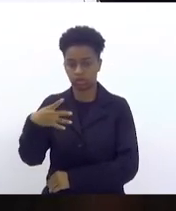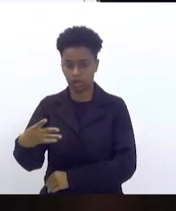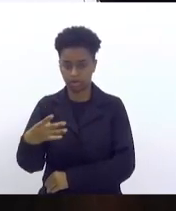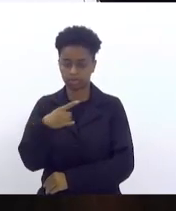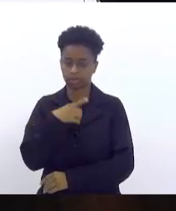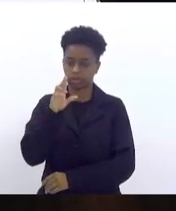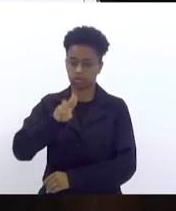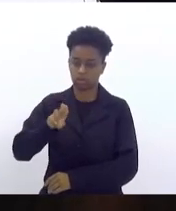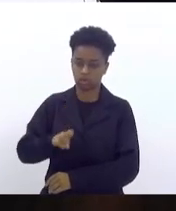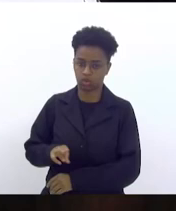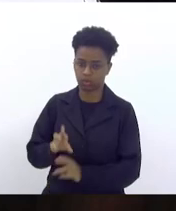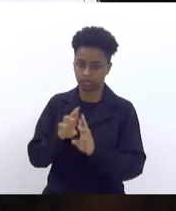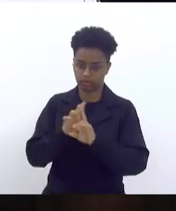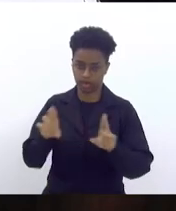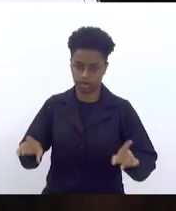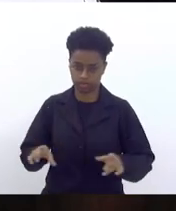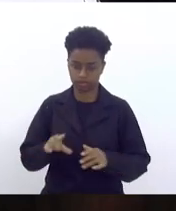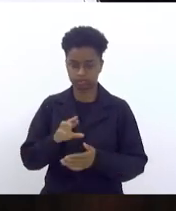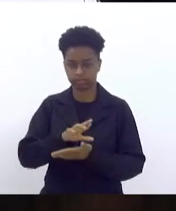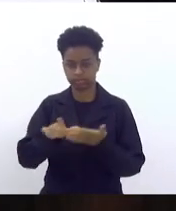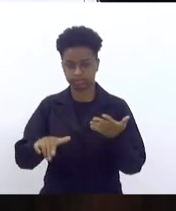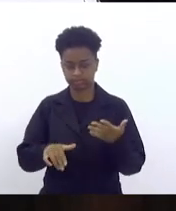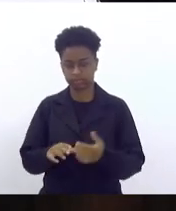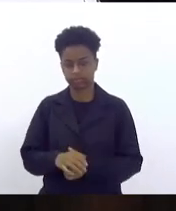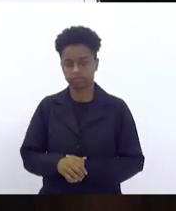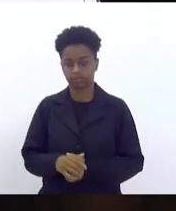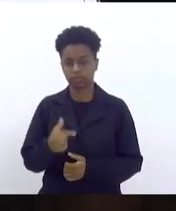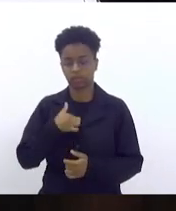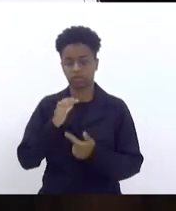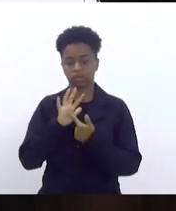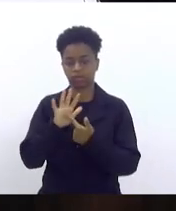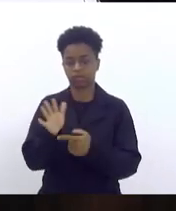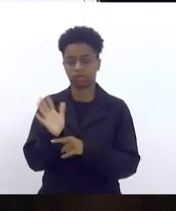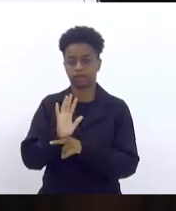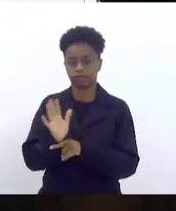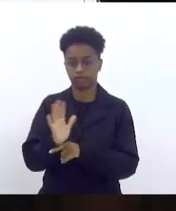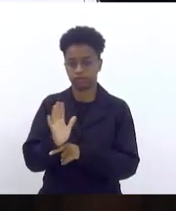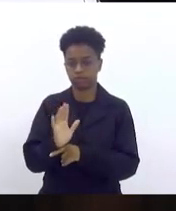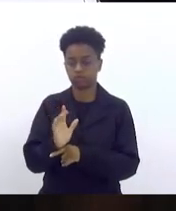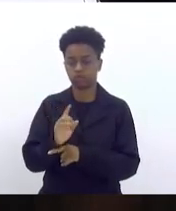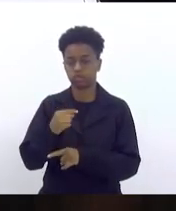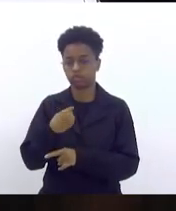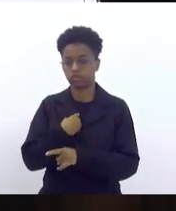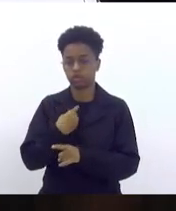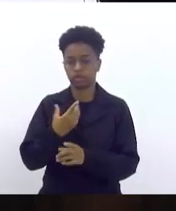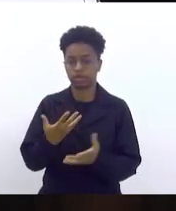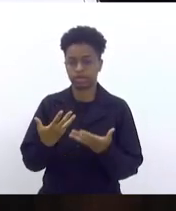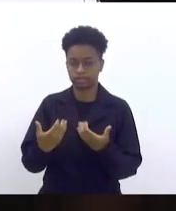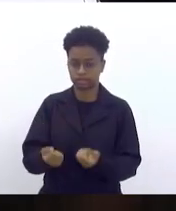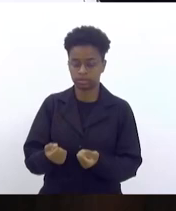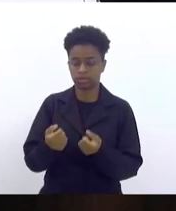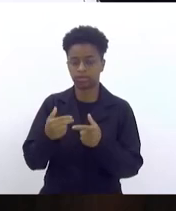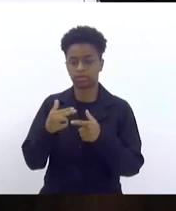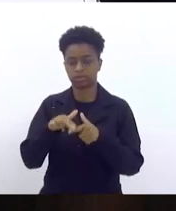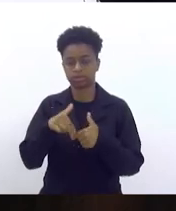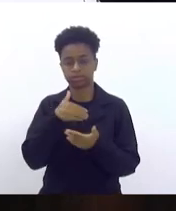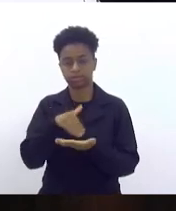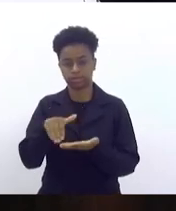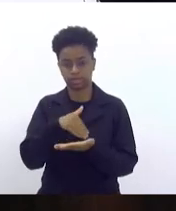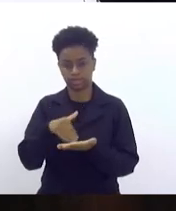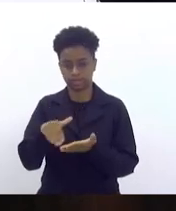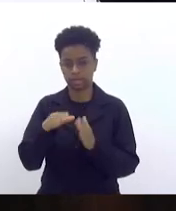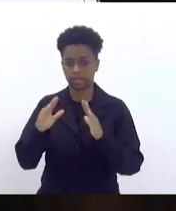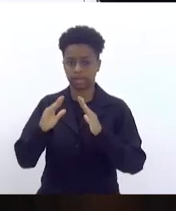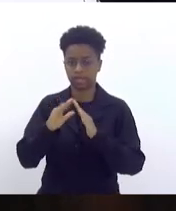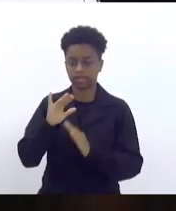e eu eu trouxe um vídeo que chegou o nosso conhecimento da secretaria da casa civil é um vídeo é